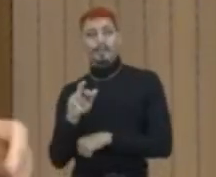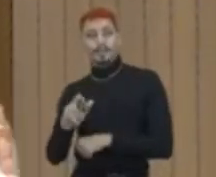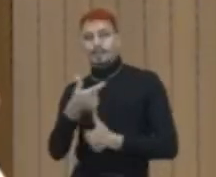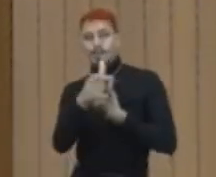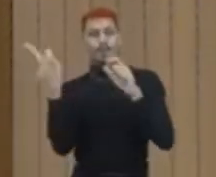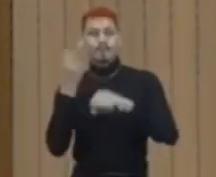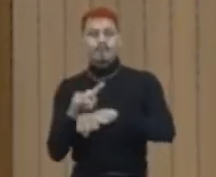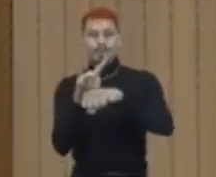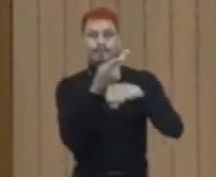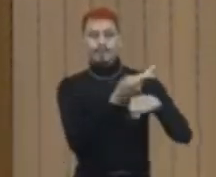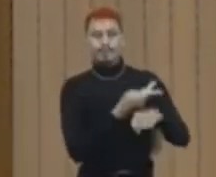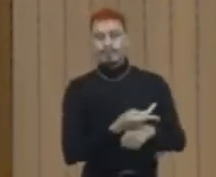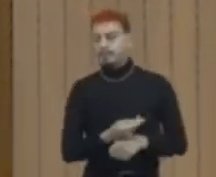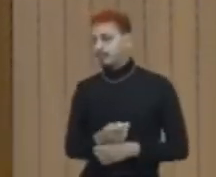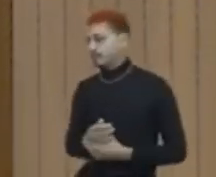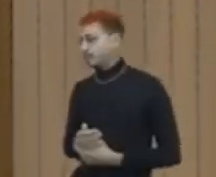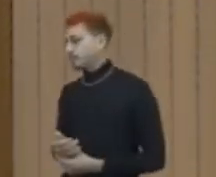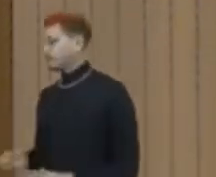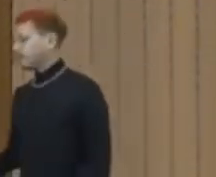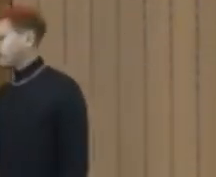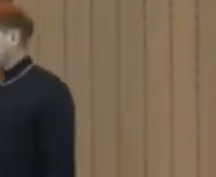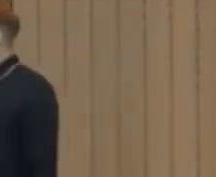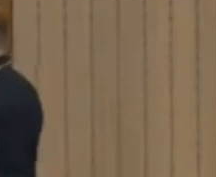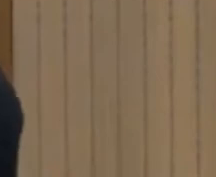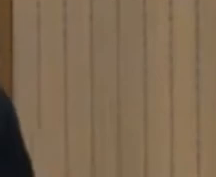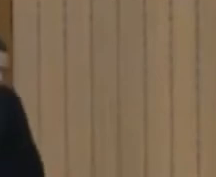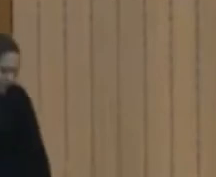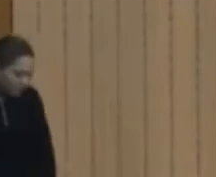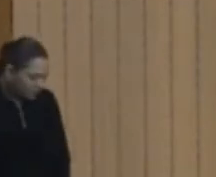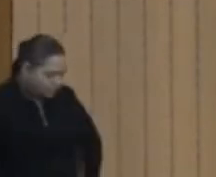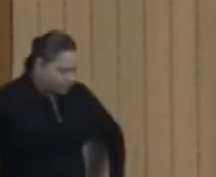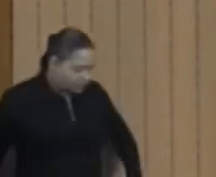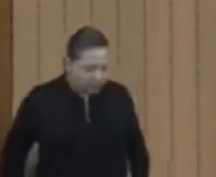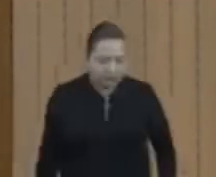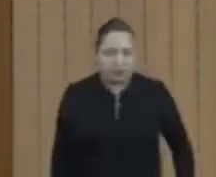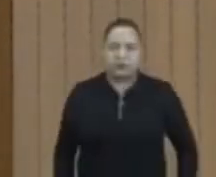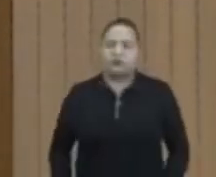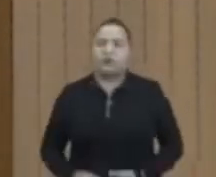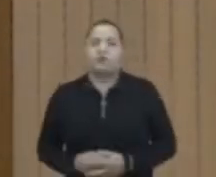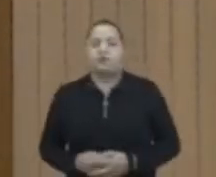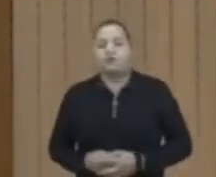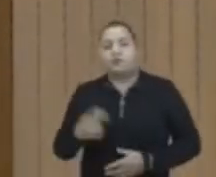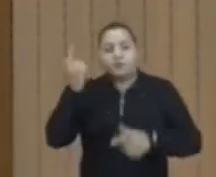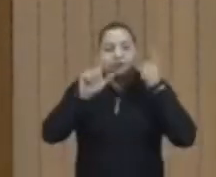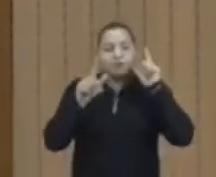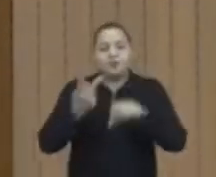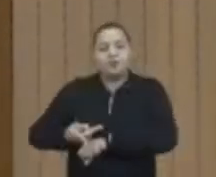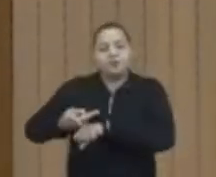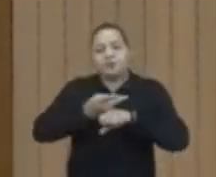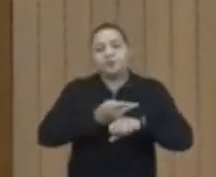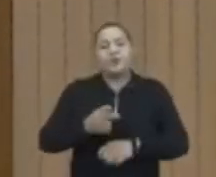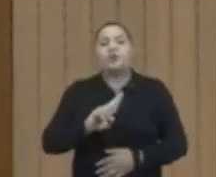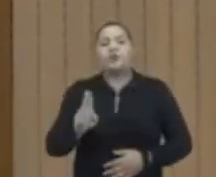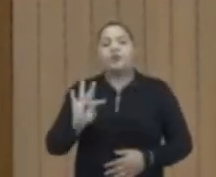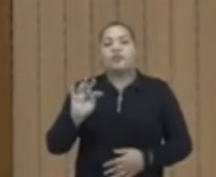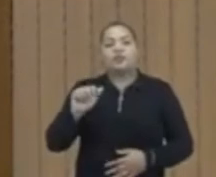outras premiações, o chamado TAC da Carne contribuiu para que cerca de 260 mil